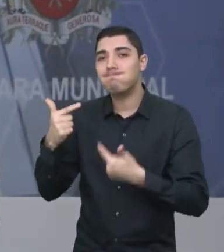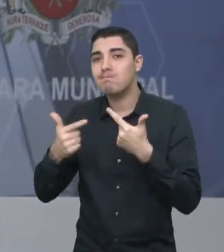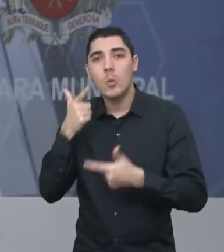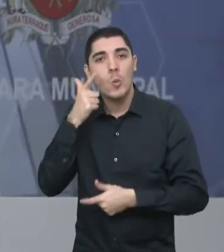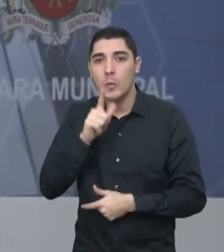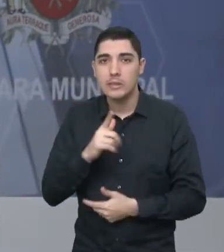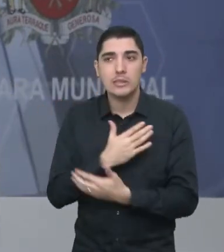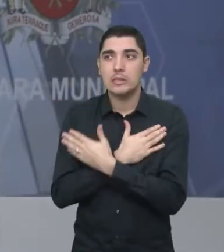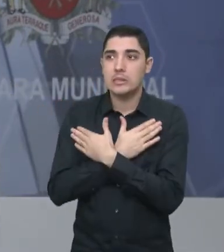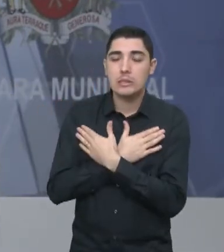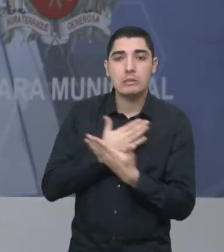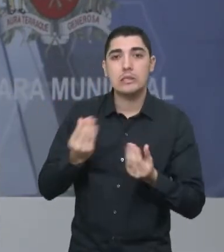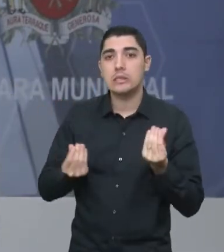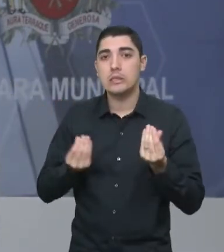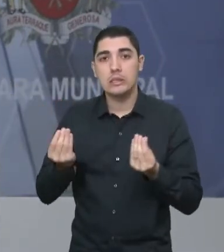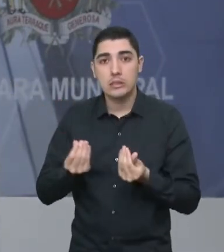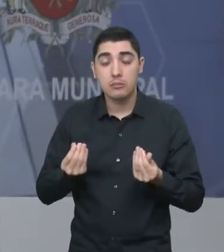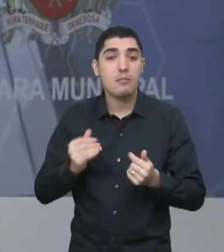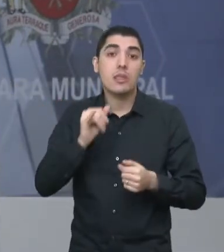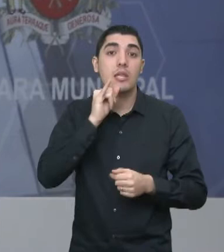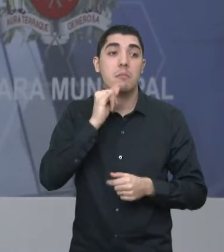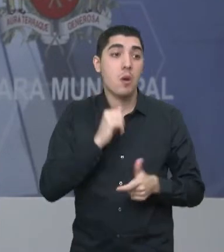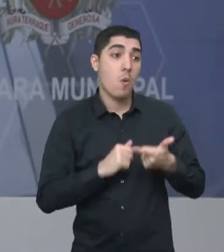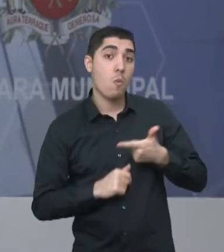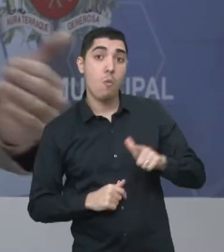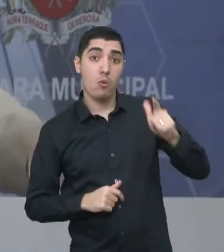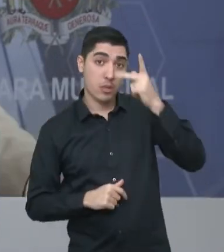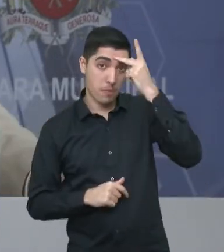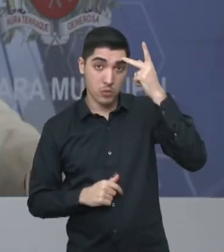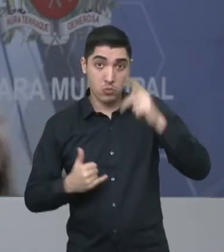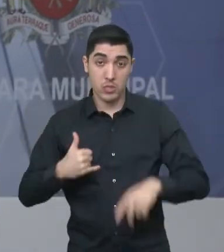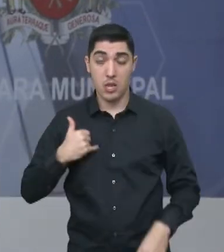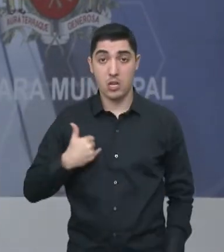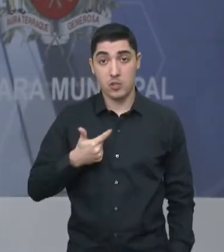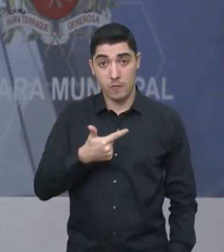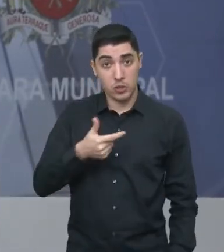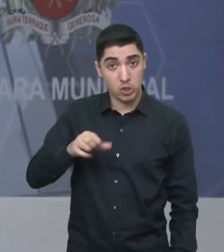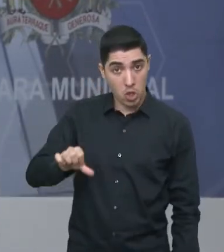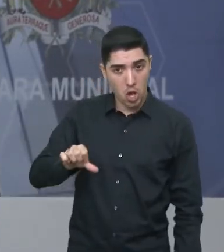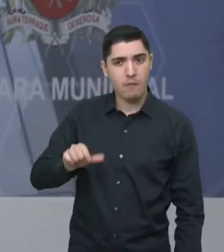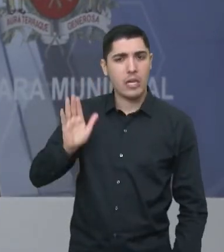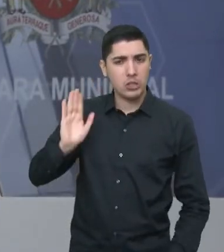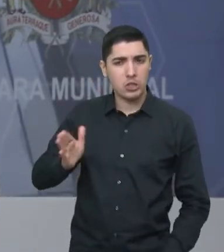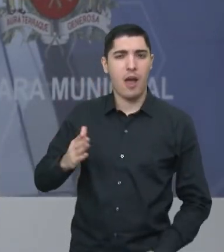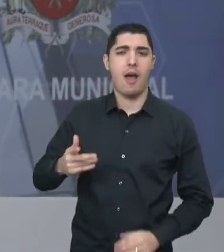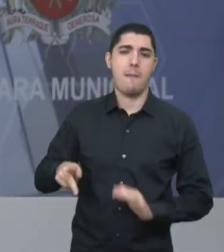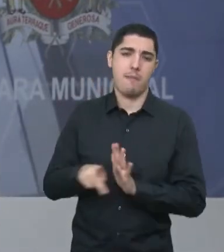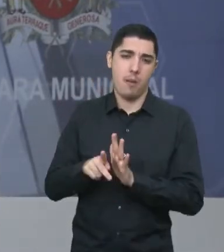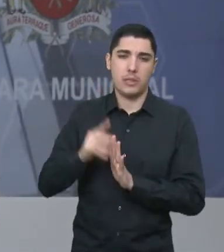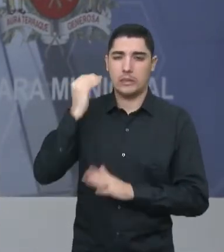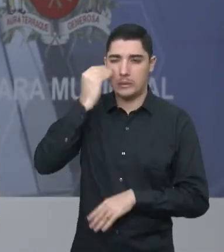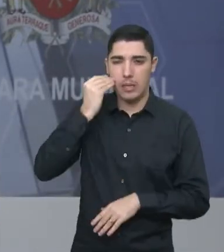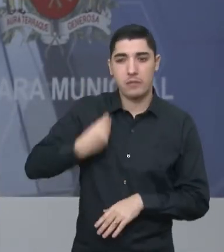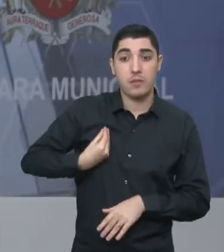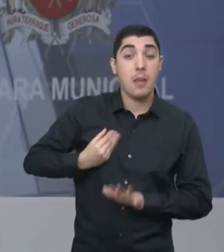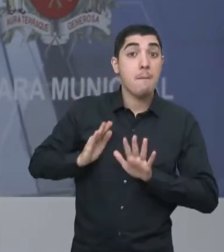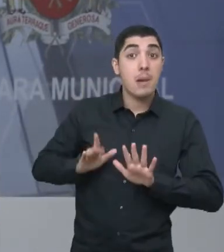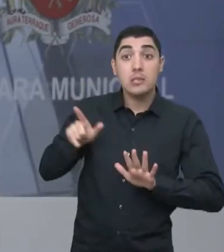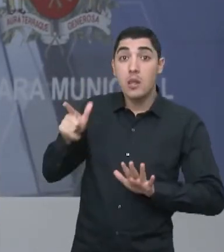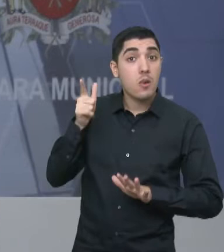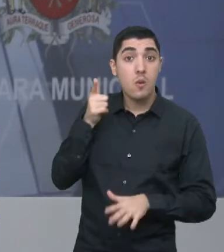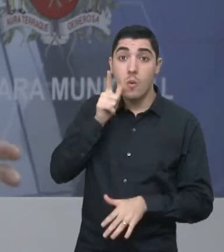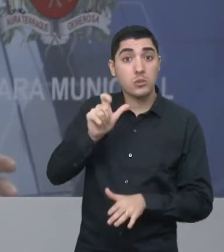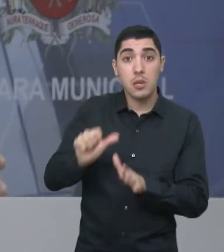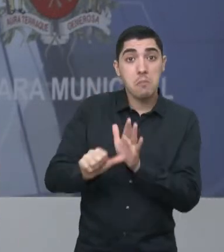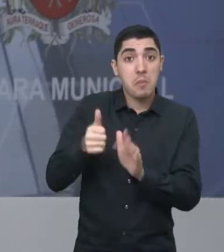um relato de uma pessoa que com 29 anos, por mais que ele foi preparado pela vida, se formou, ele ainda não conseguiu o seu primeiro